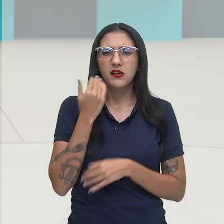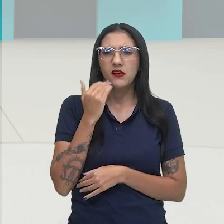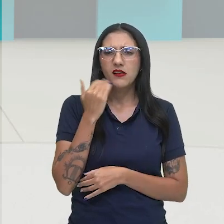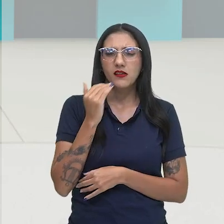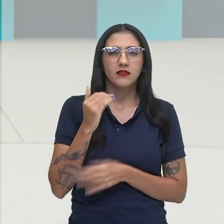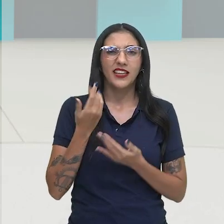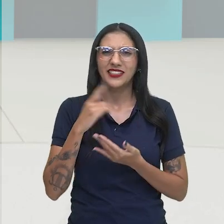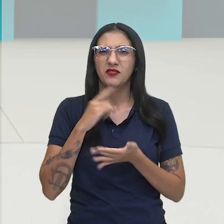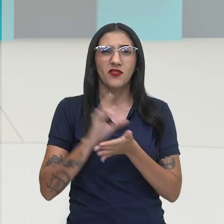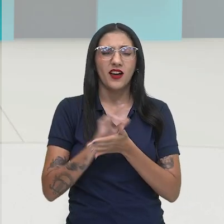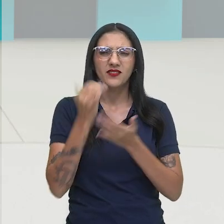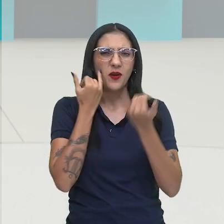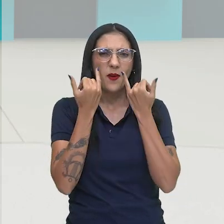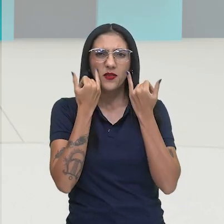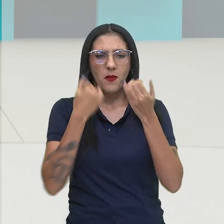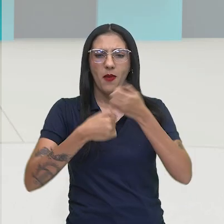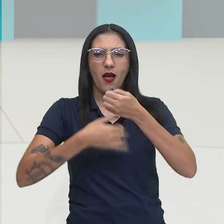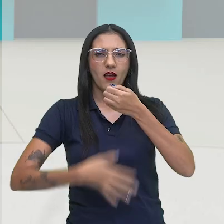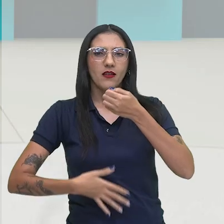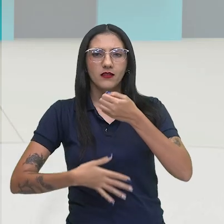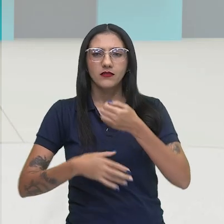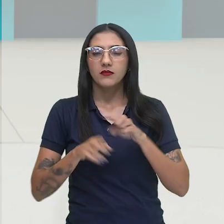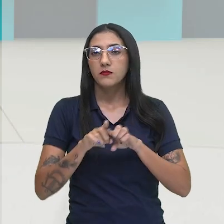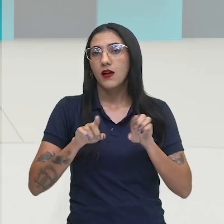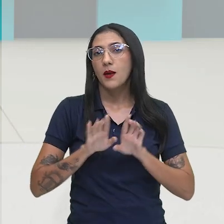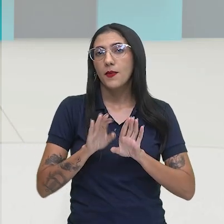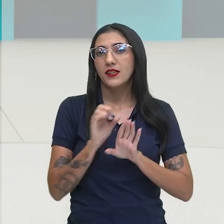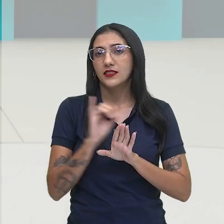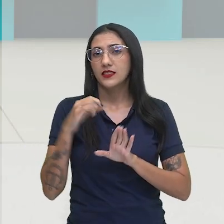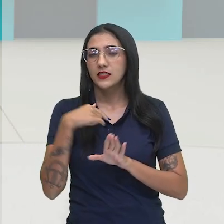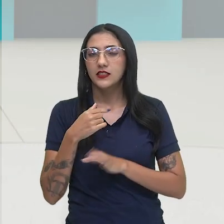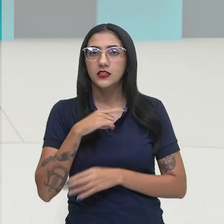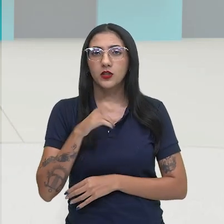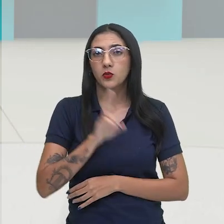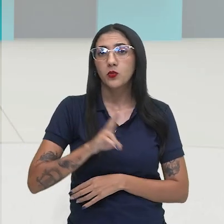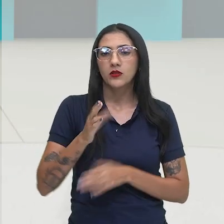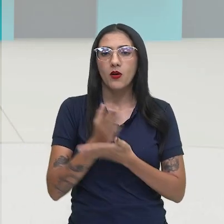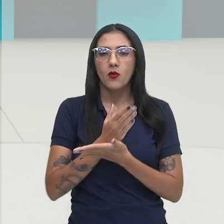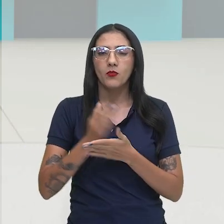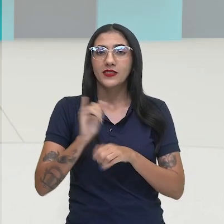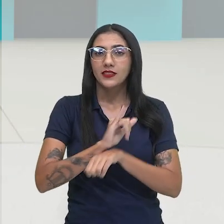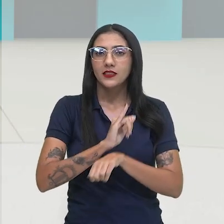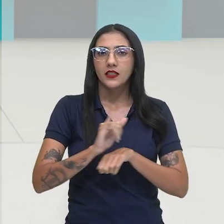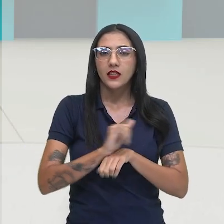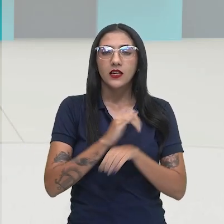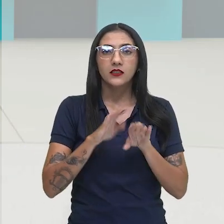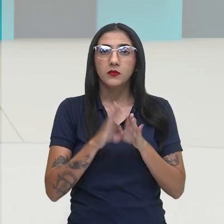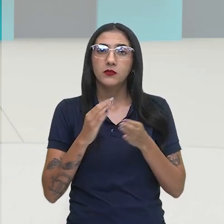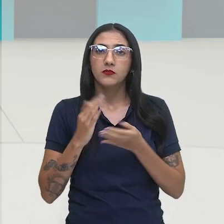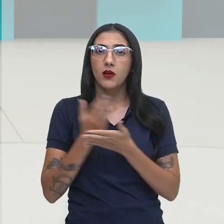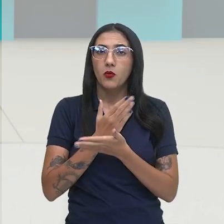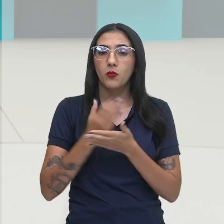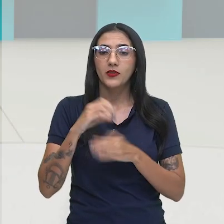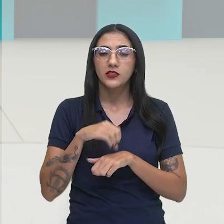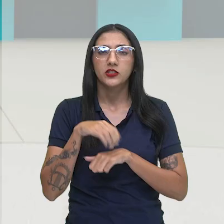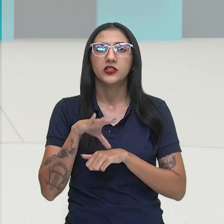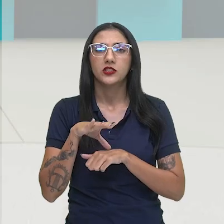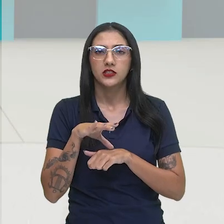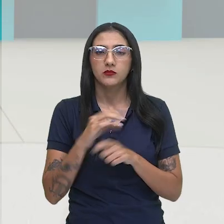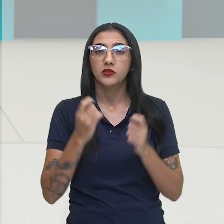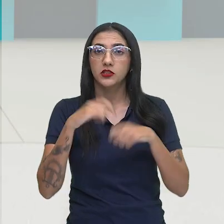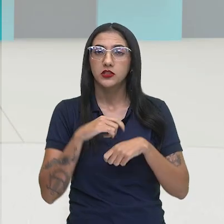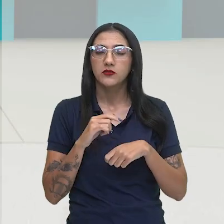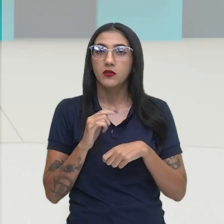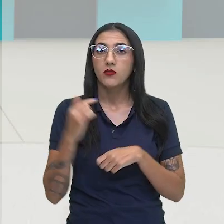de informações ali. Mas quando você usa algumas ferramentas e algumas dicas que a gente vai dar aqui, você